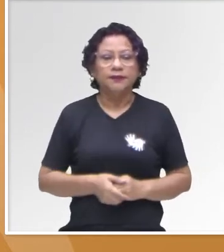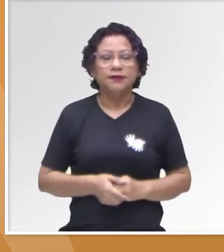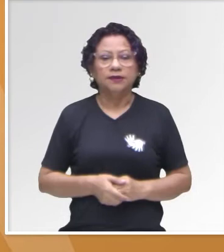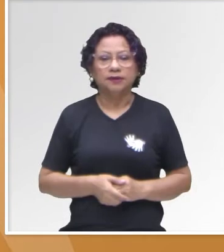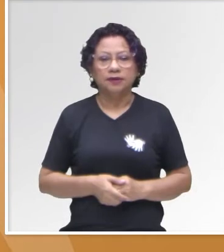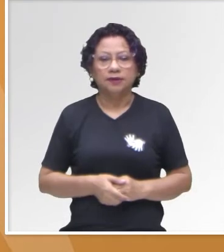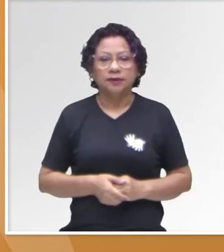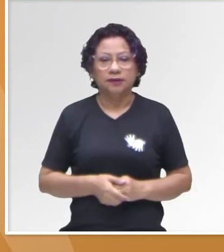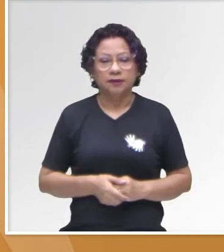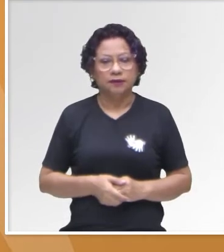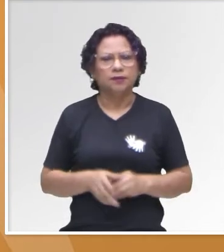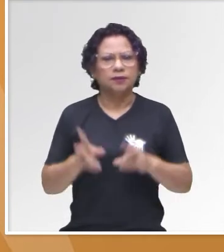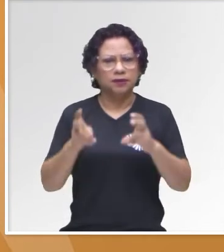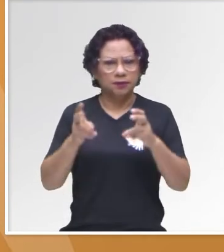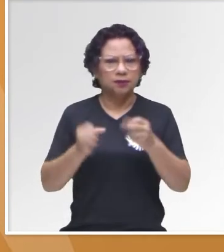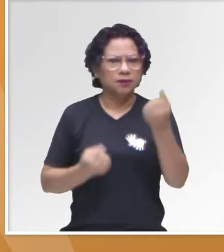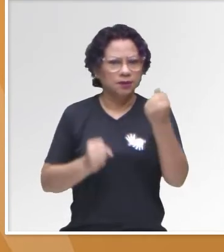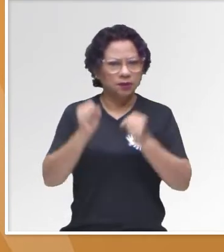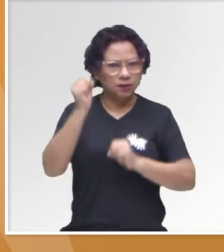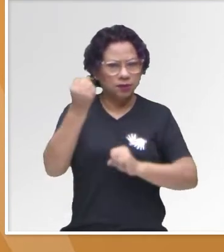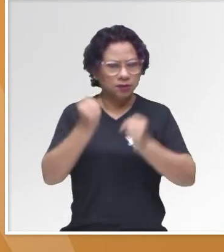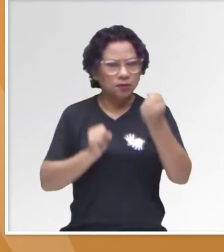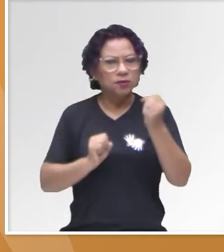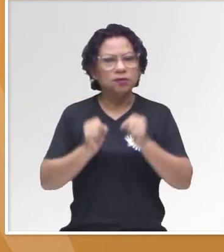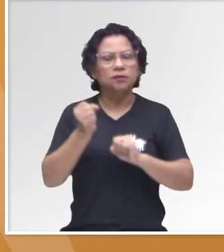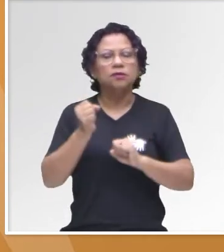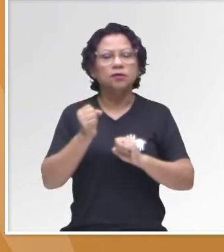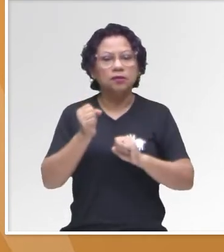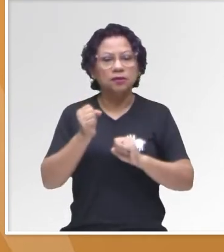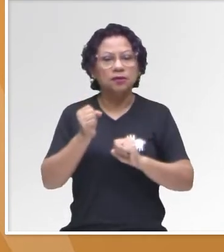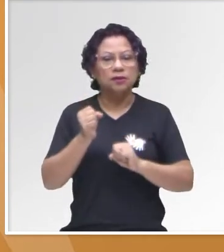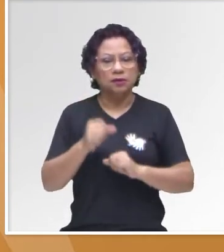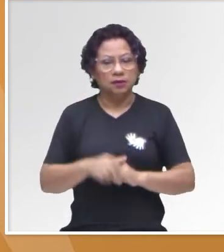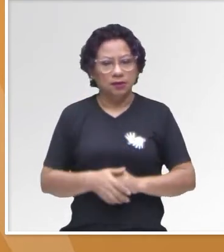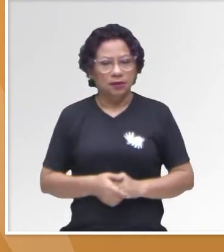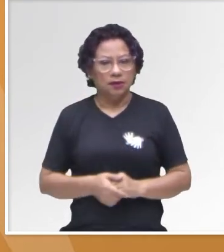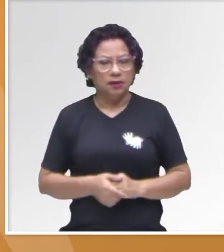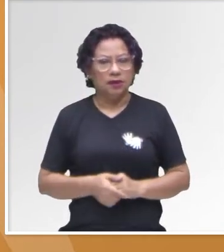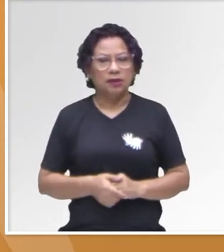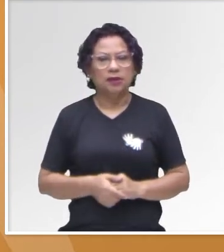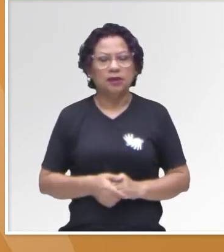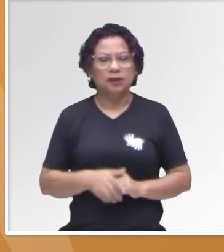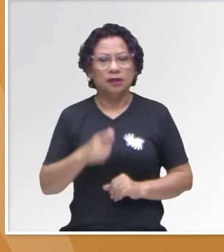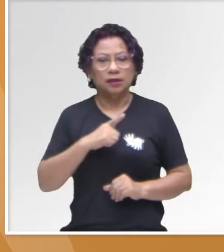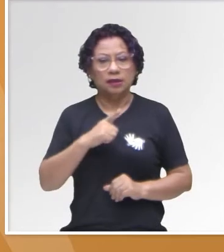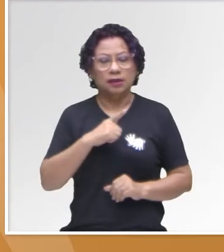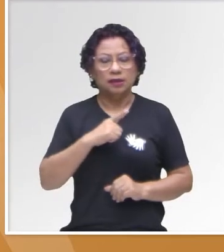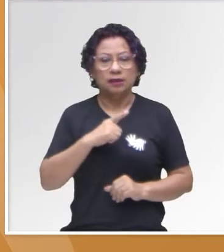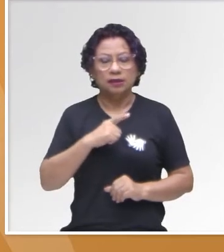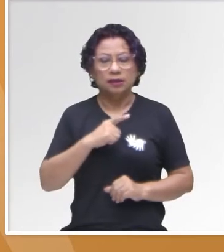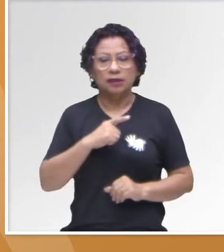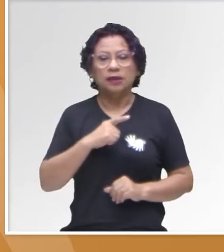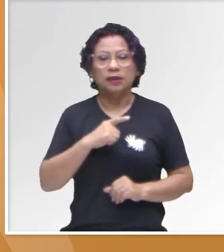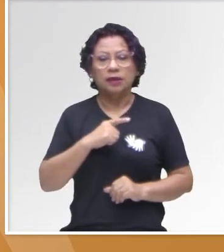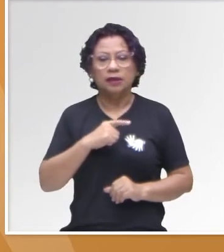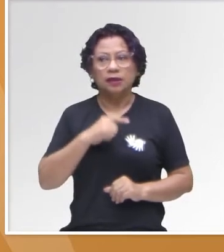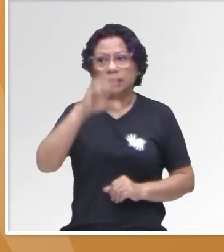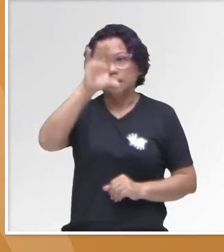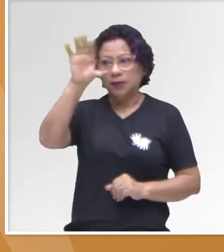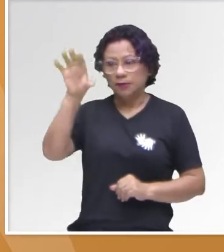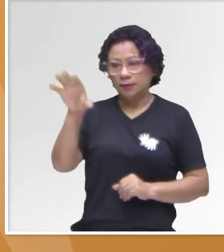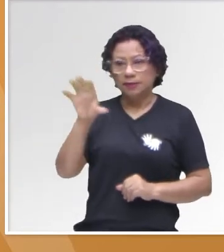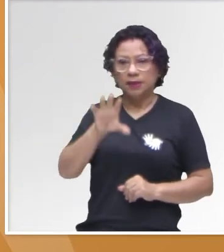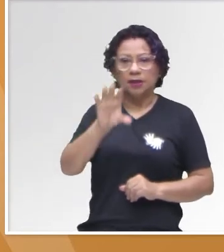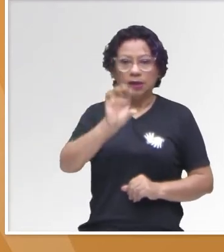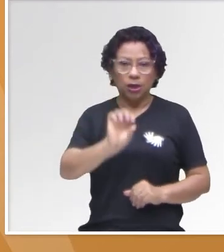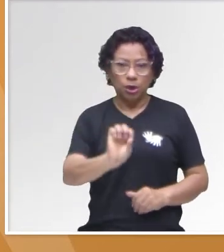essas indústrias elas acabam se concentrando ali pela região sudeste, né? E também todo o litoral ali do